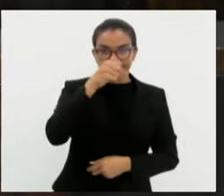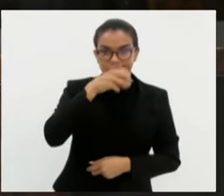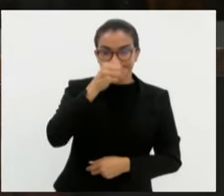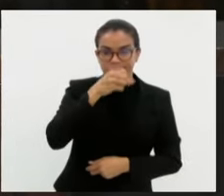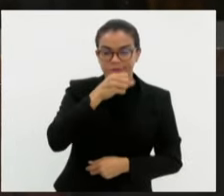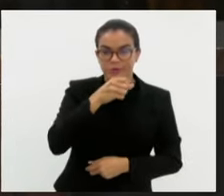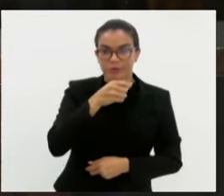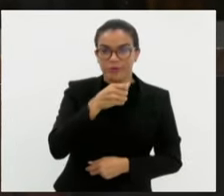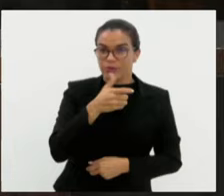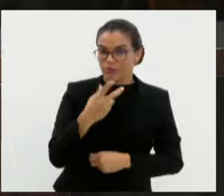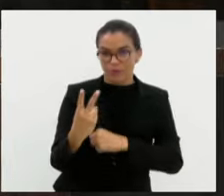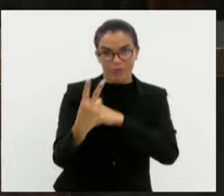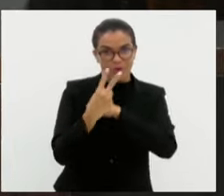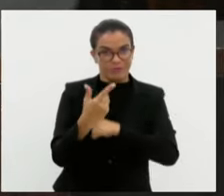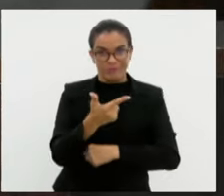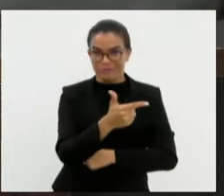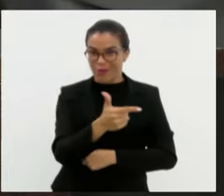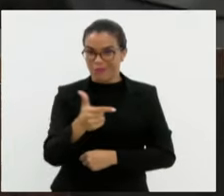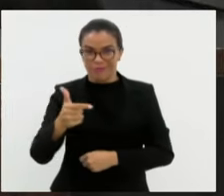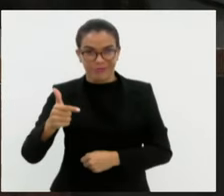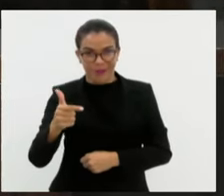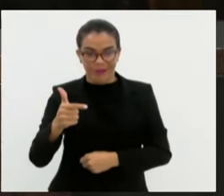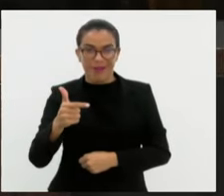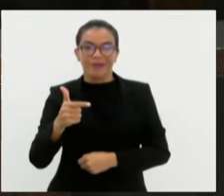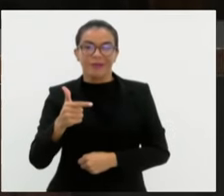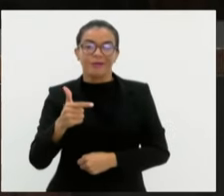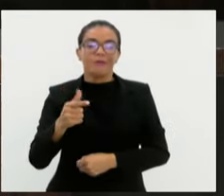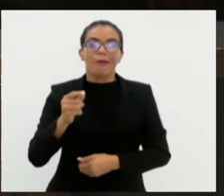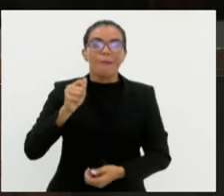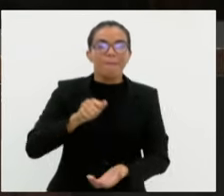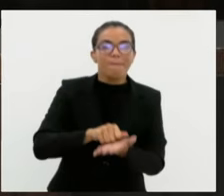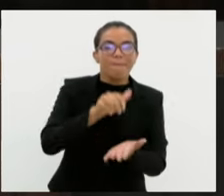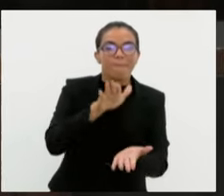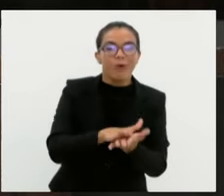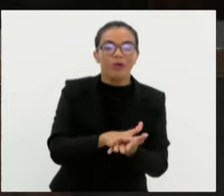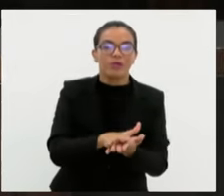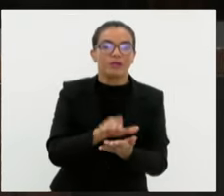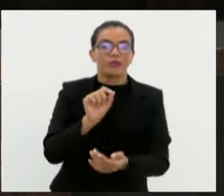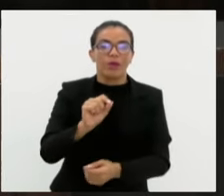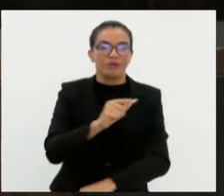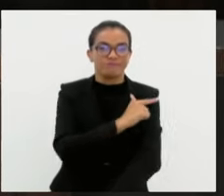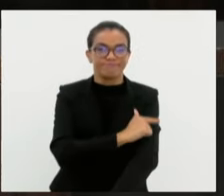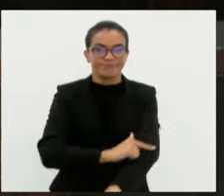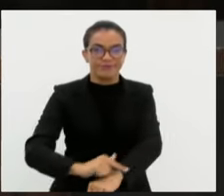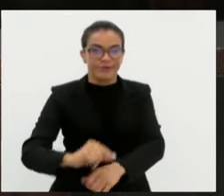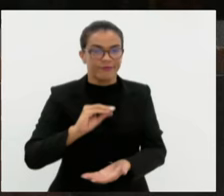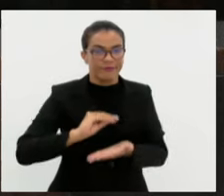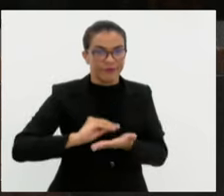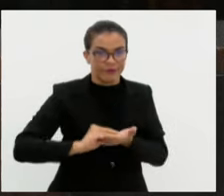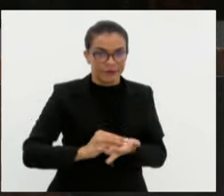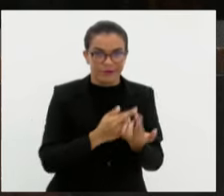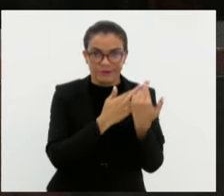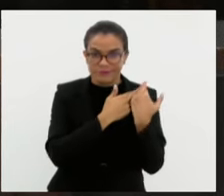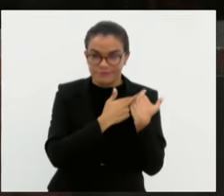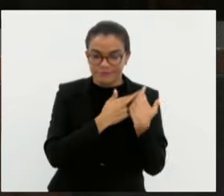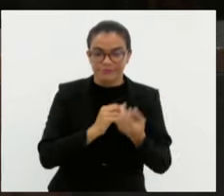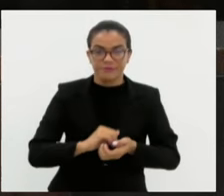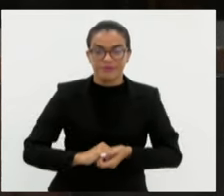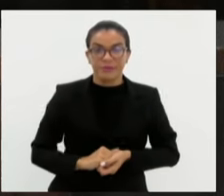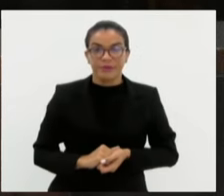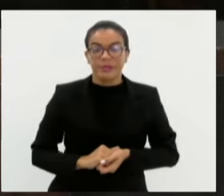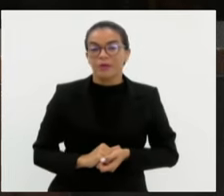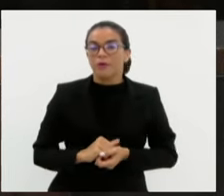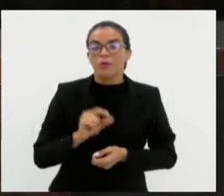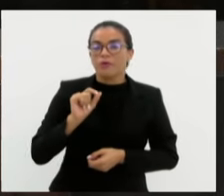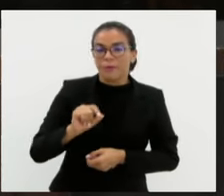está imune à sanção disciplinar imposta pelo parlamento. Quando um parlamentar é